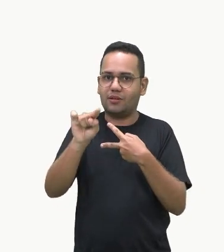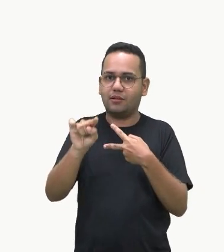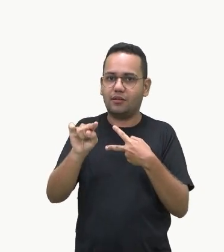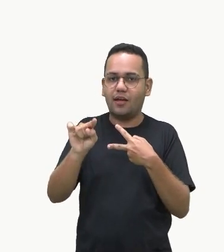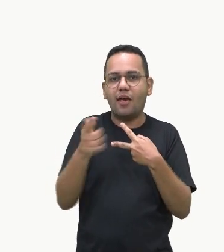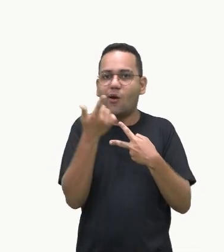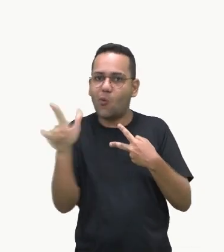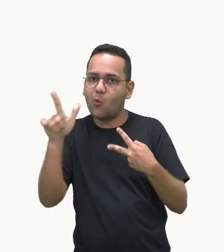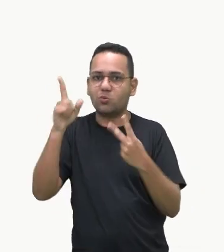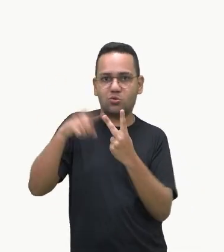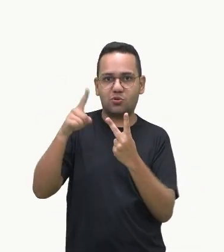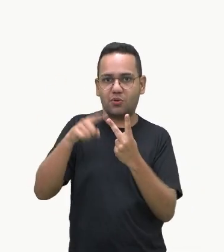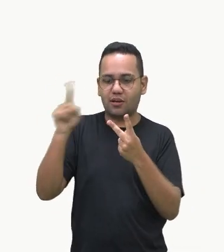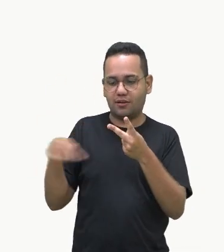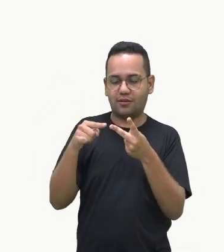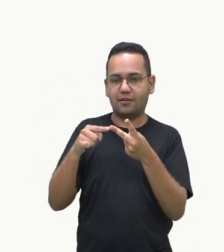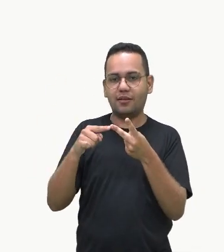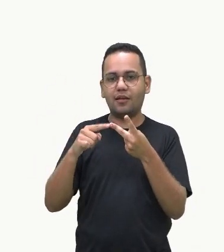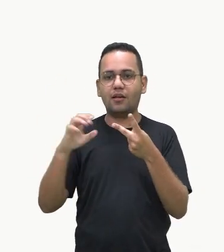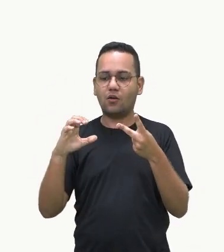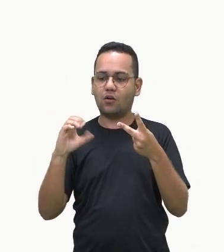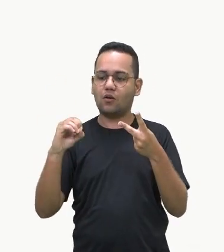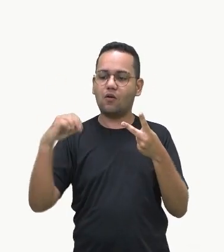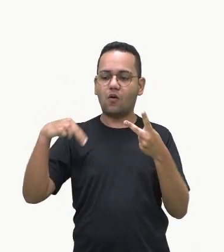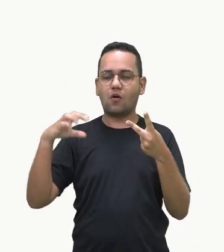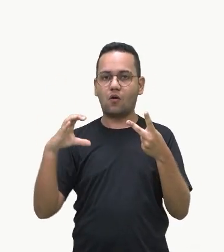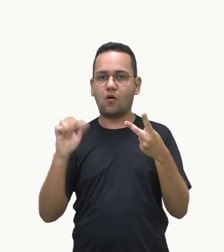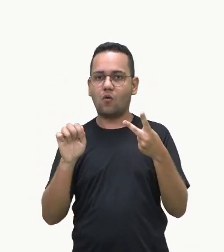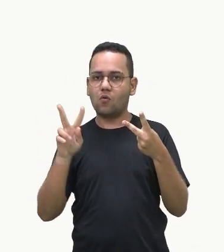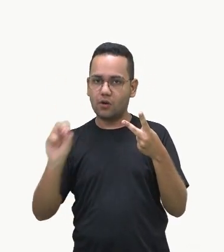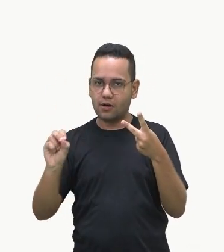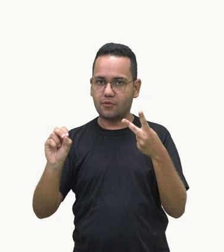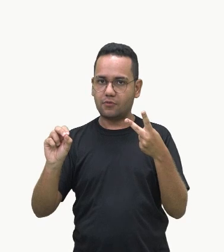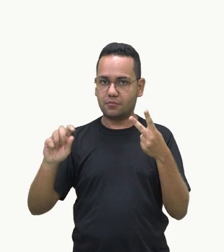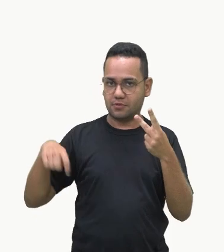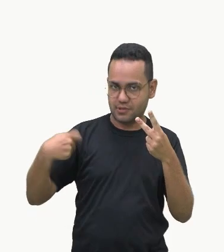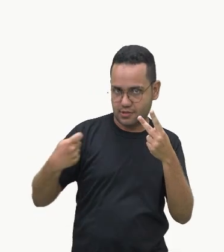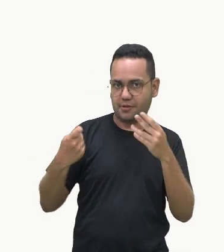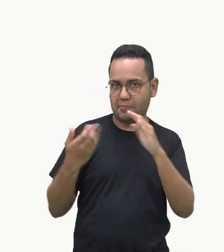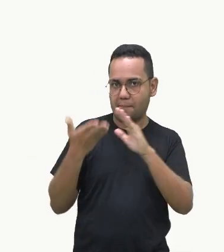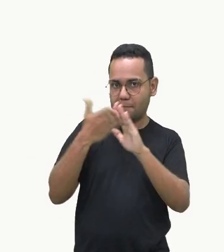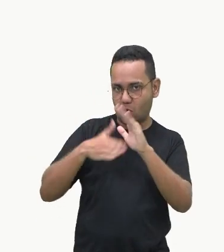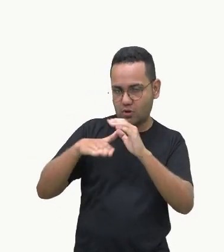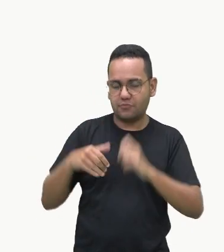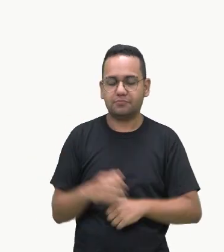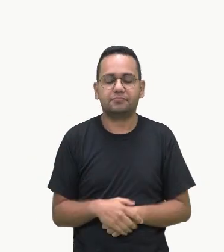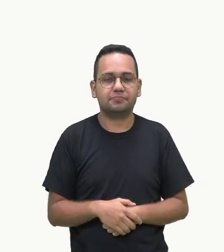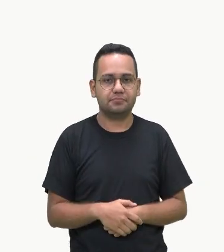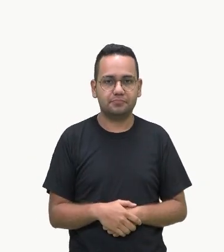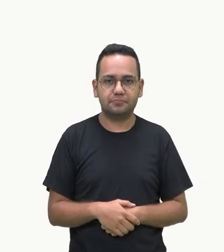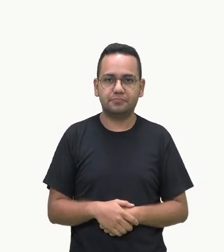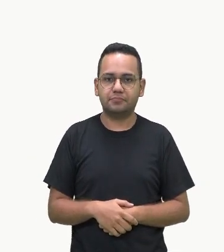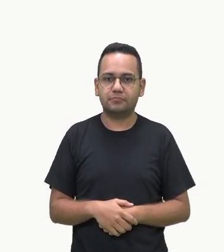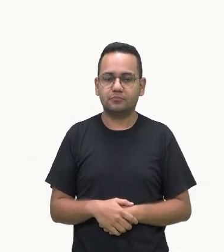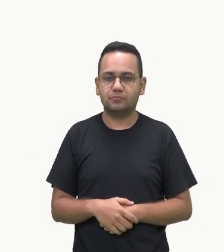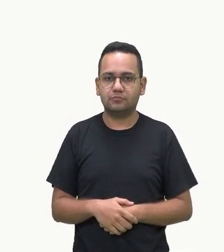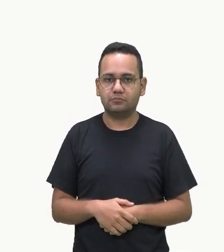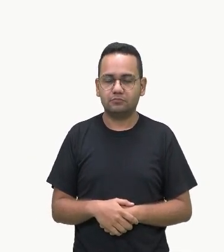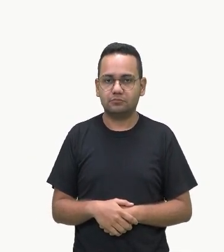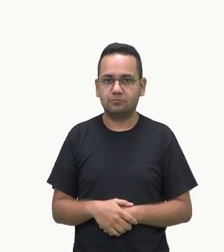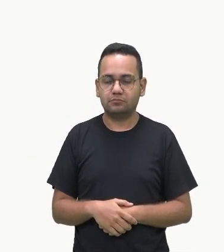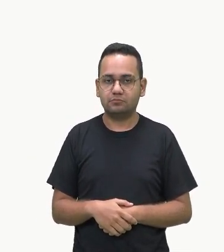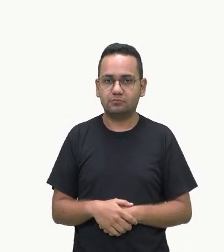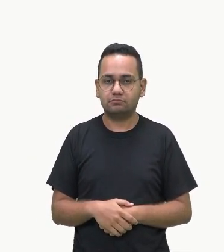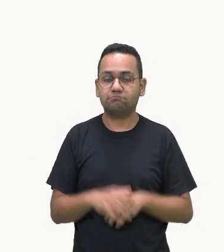um polígono que nós classificamos como côncavo. Tudo bem? Então, muita